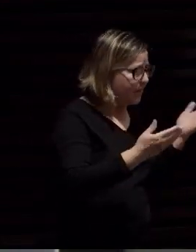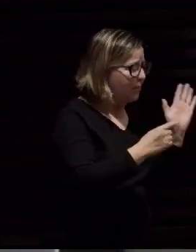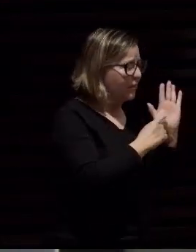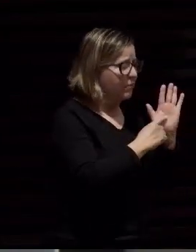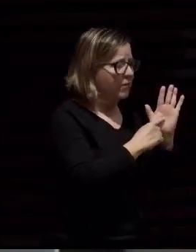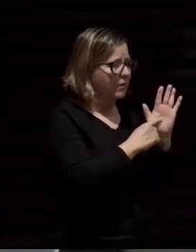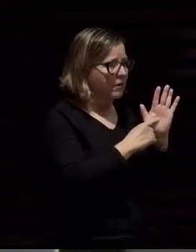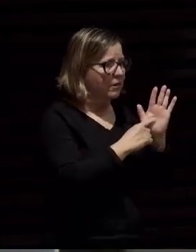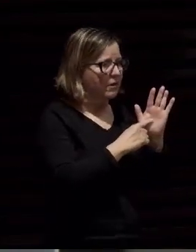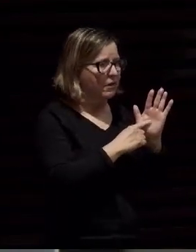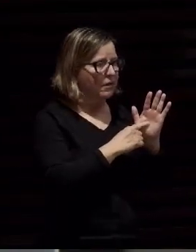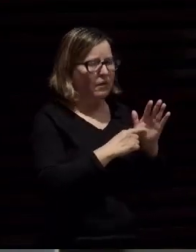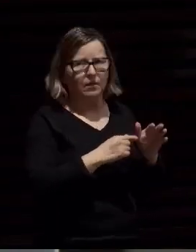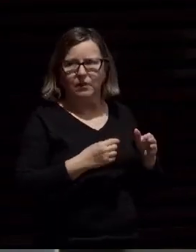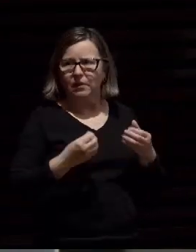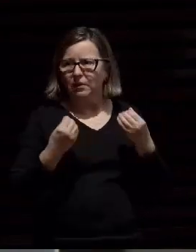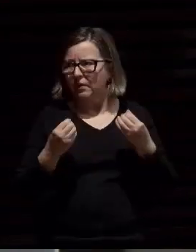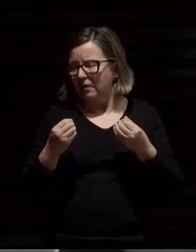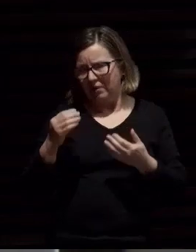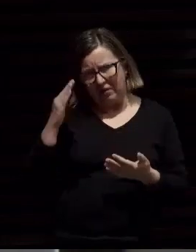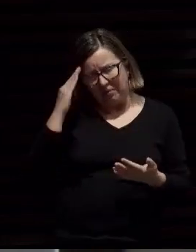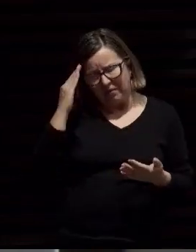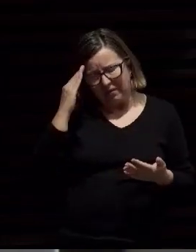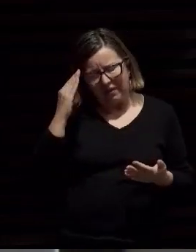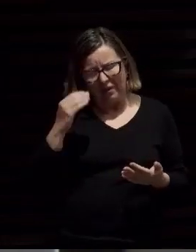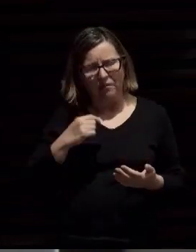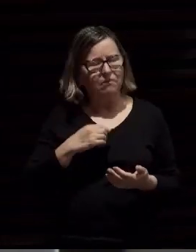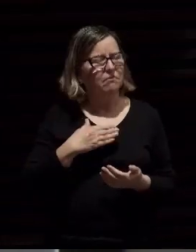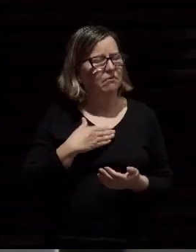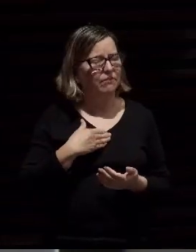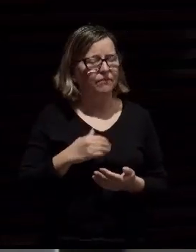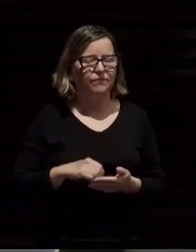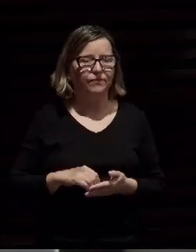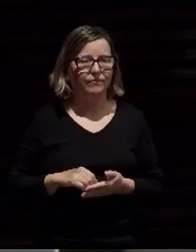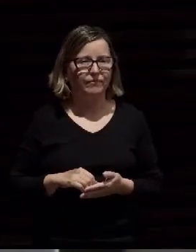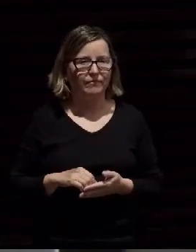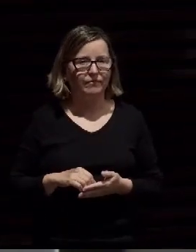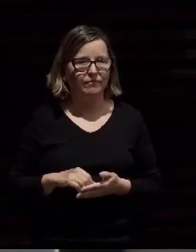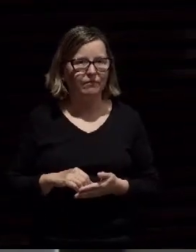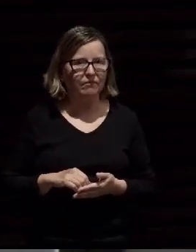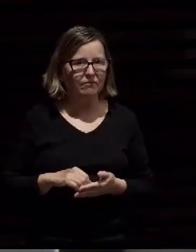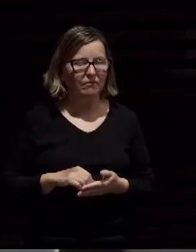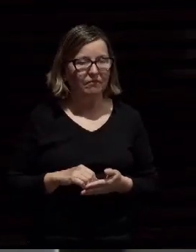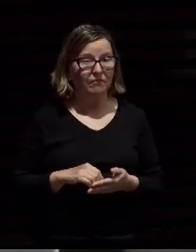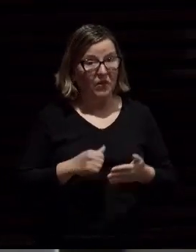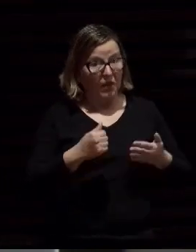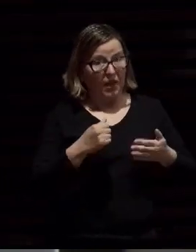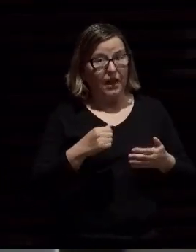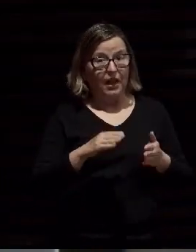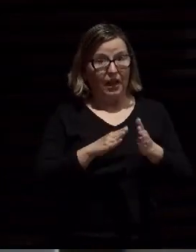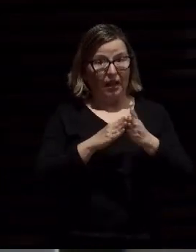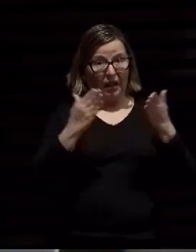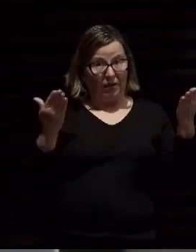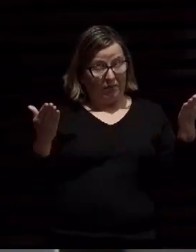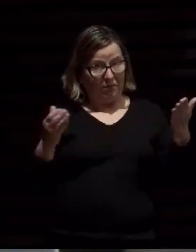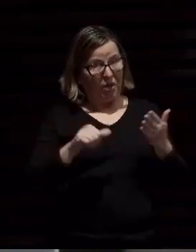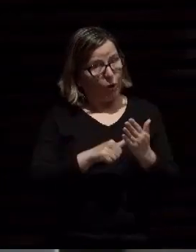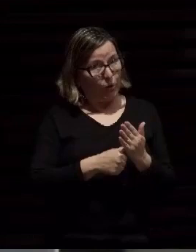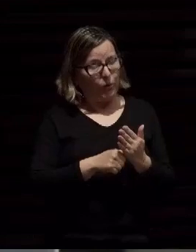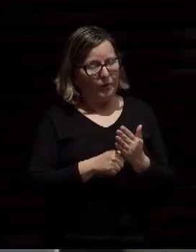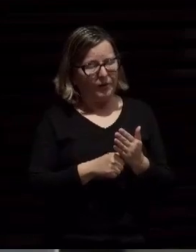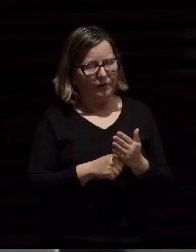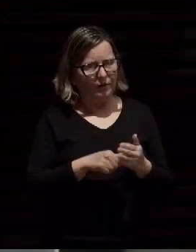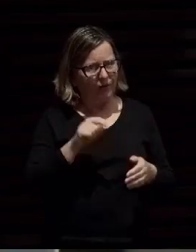meu. Qual é a evidência que esse carro é seu? Eu disse, eu tenho um documento. Uhum. Você